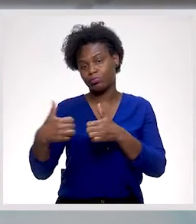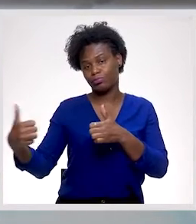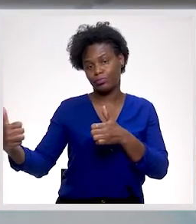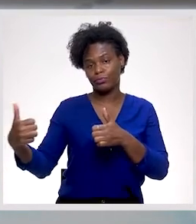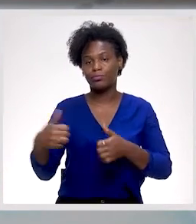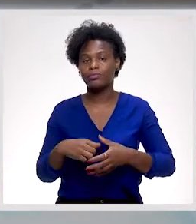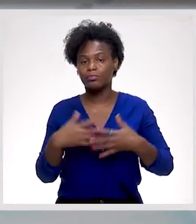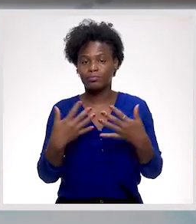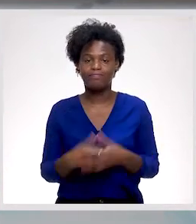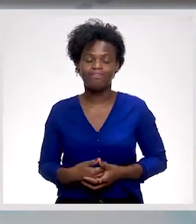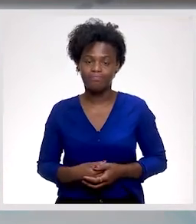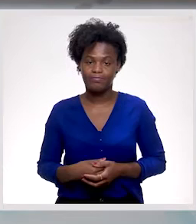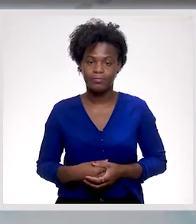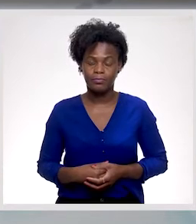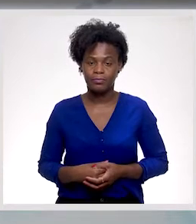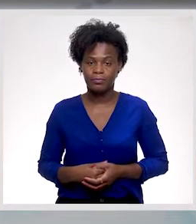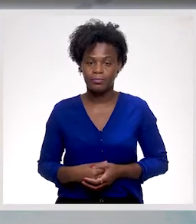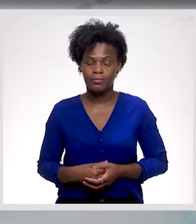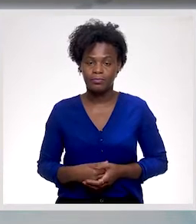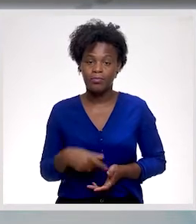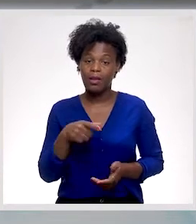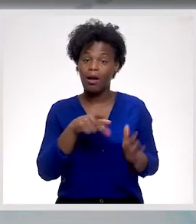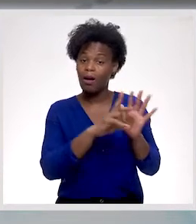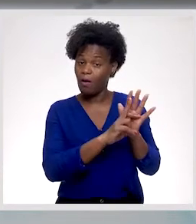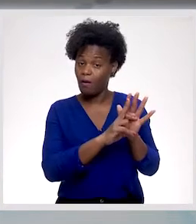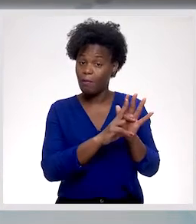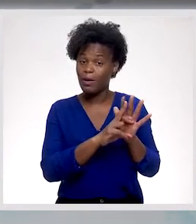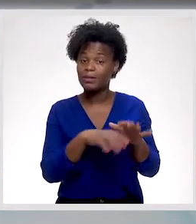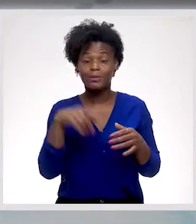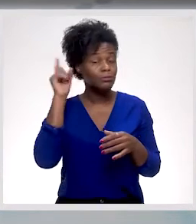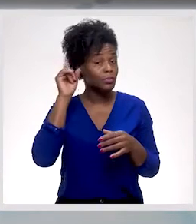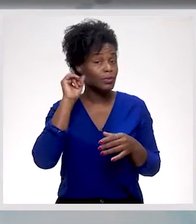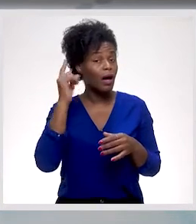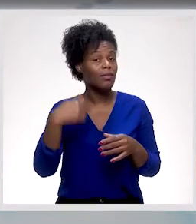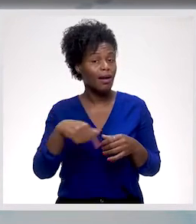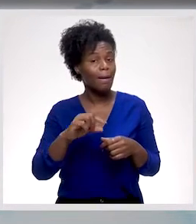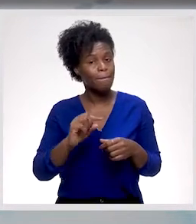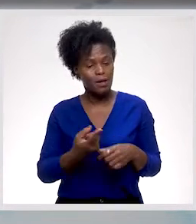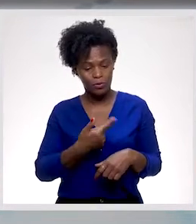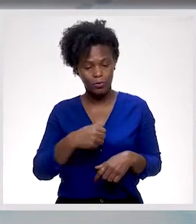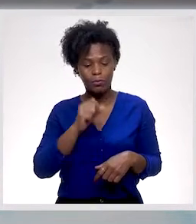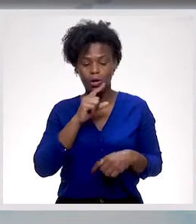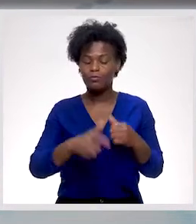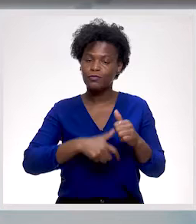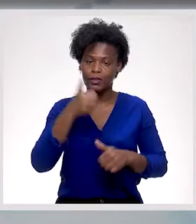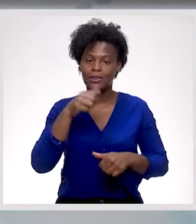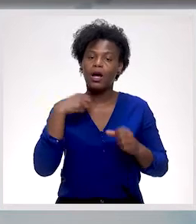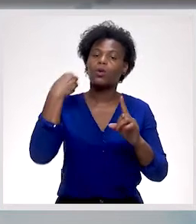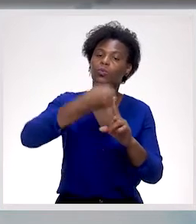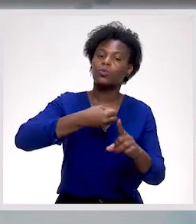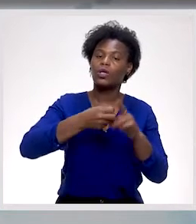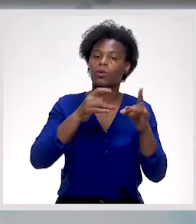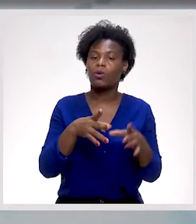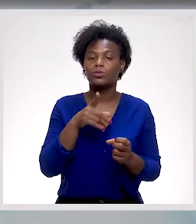físico. Essas normas são de extrema importância para podermos vencer a luta